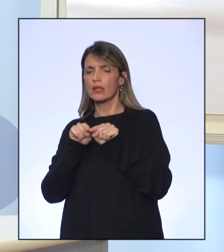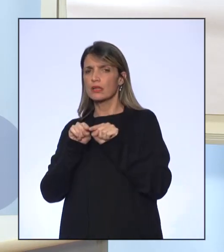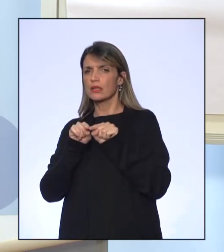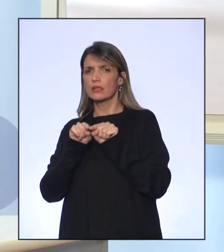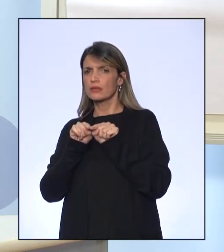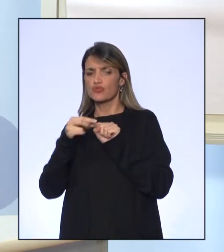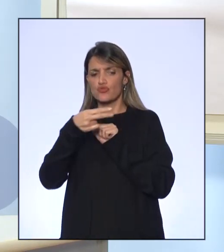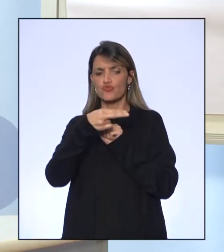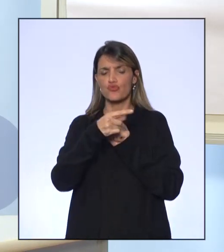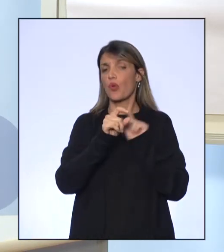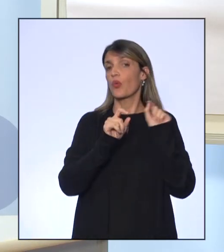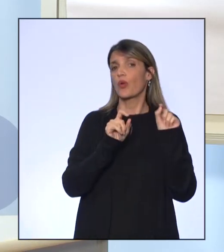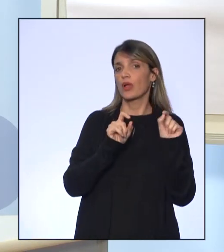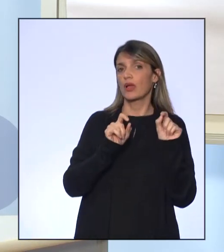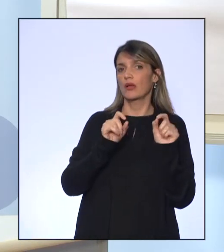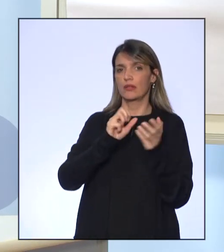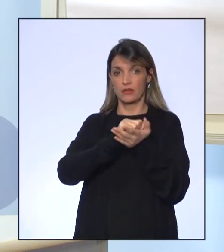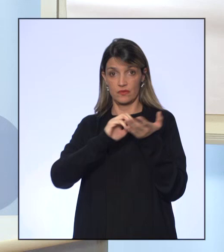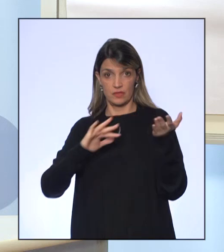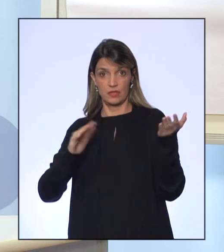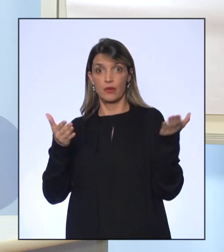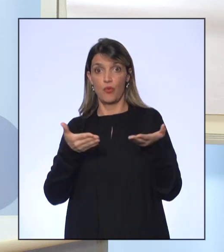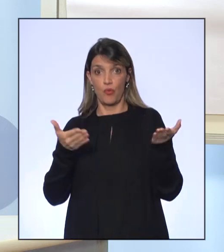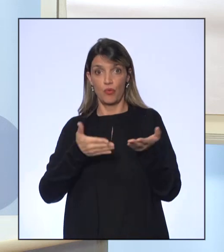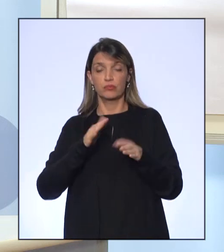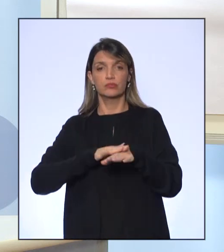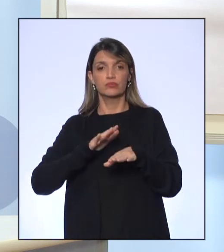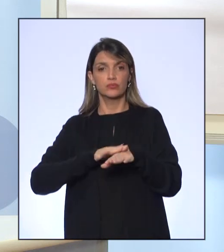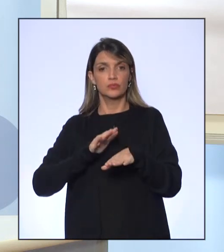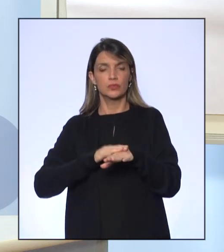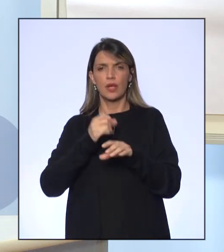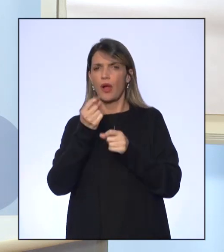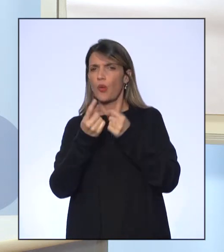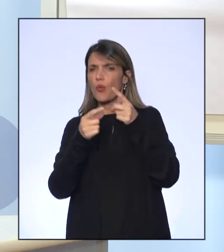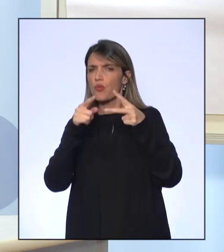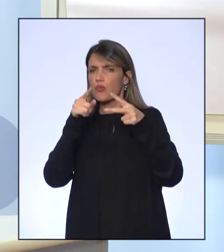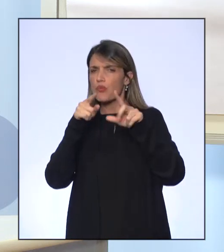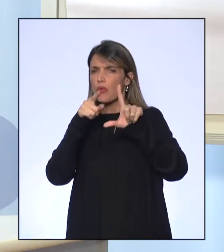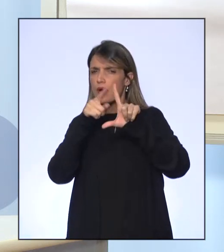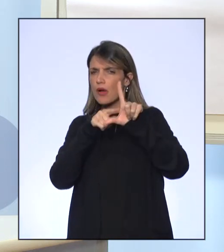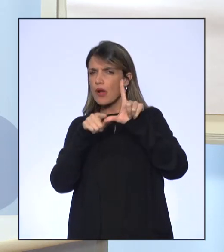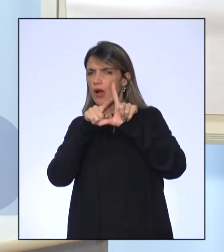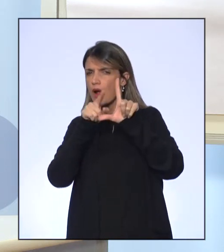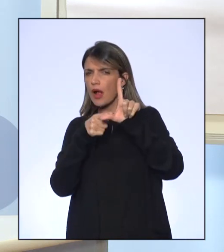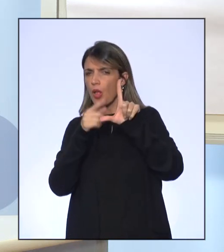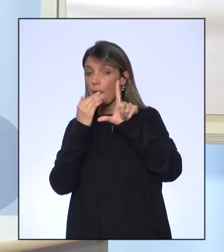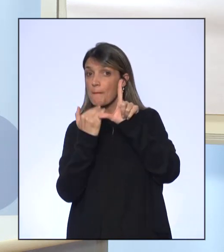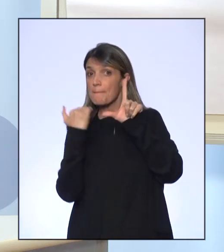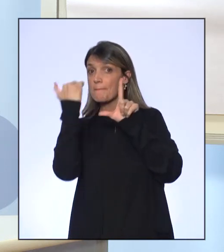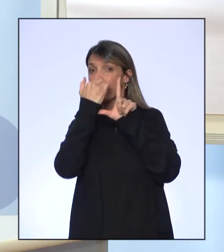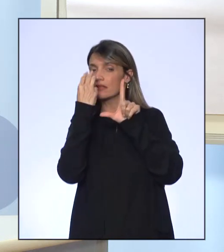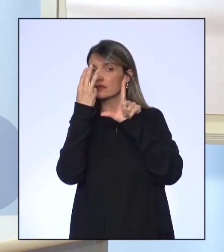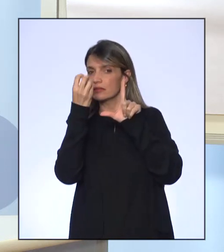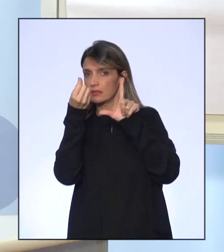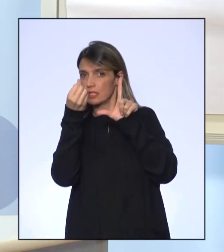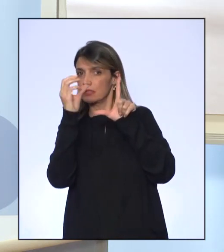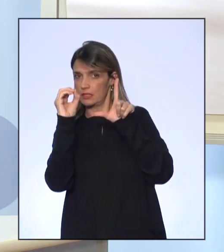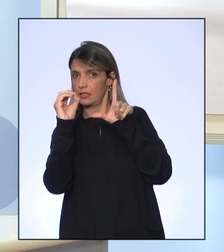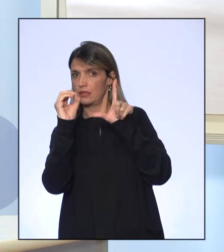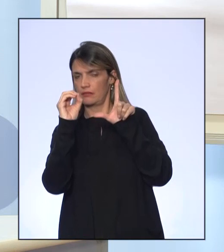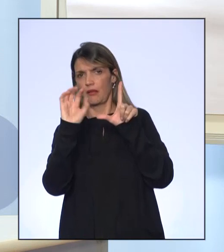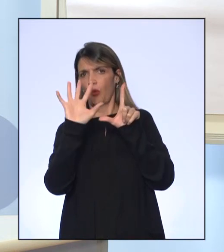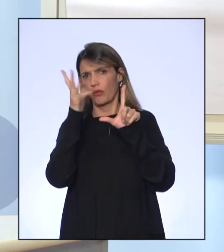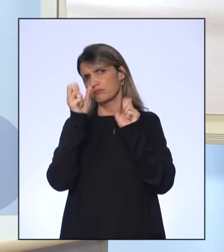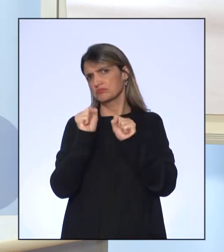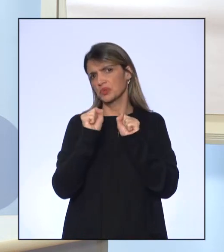corresponde a nas atividades que nós vamos ver hoje nós vamos ver alguns ângulos que ultrapassam 360 que pode acontecer